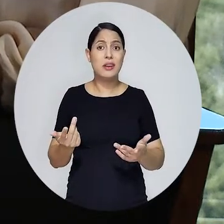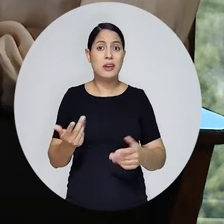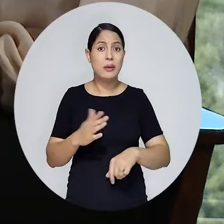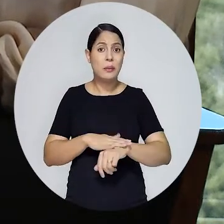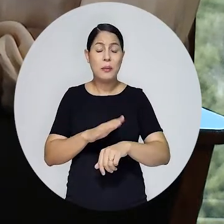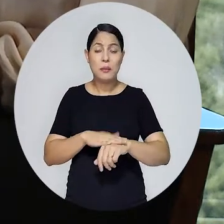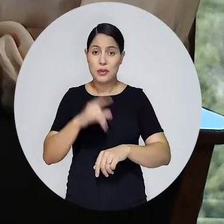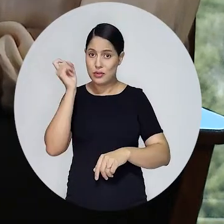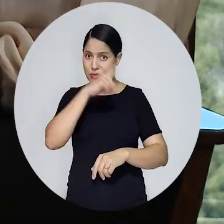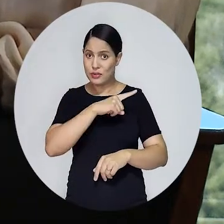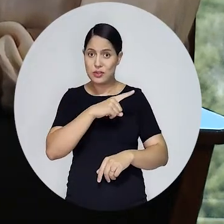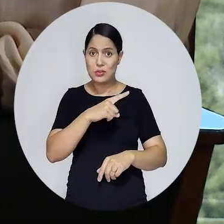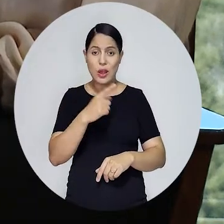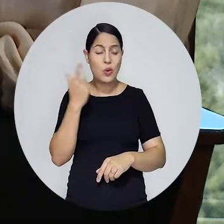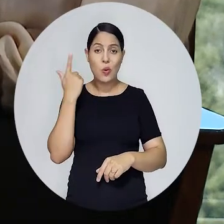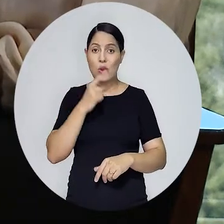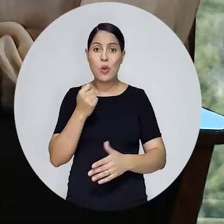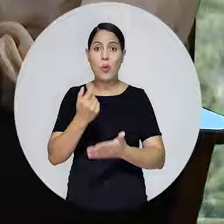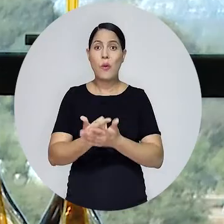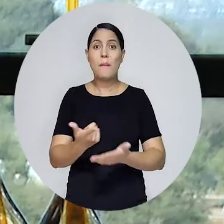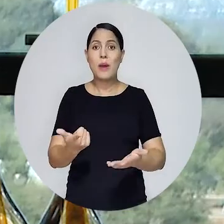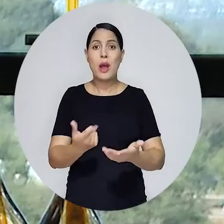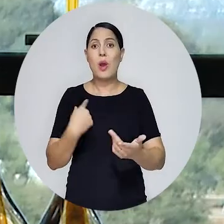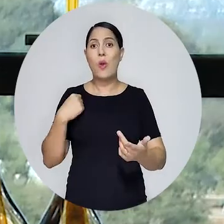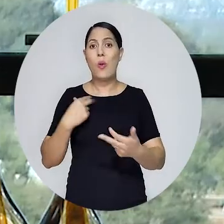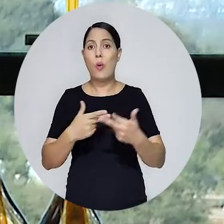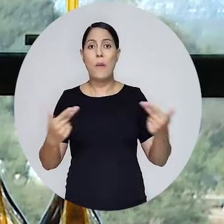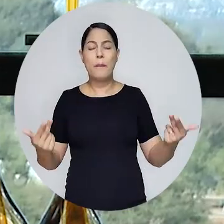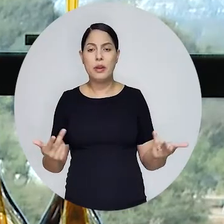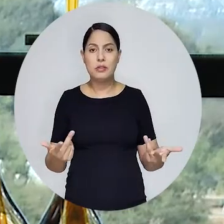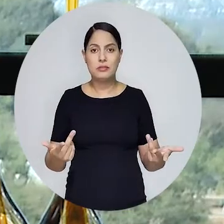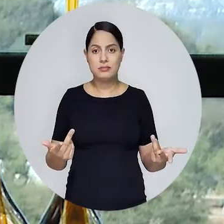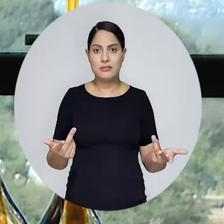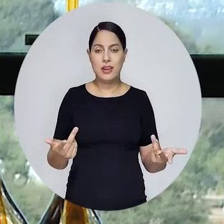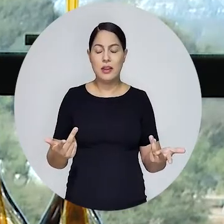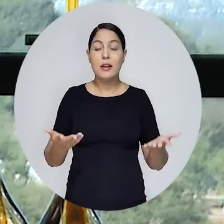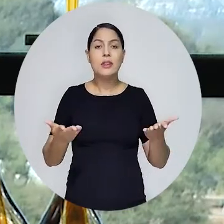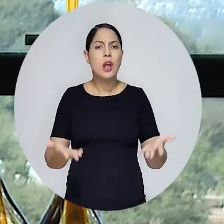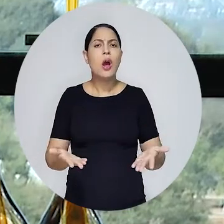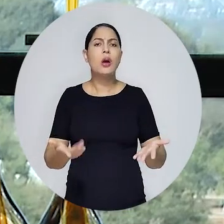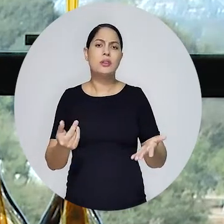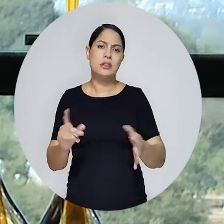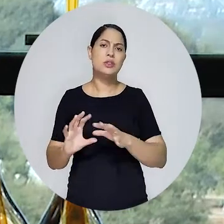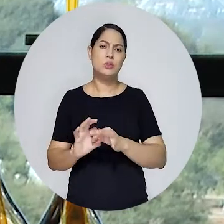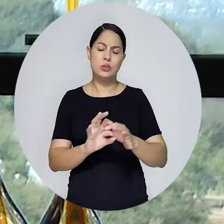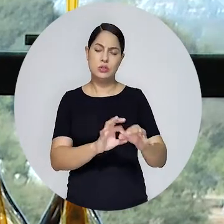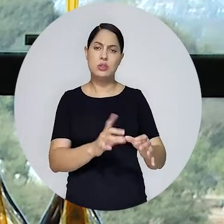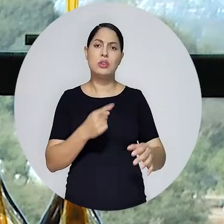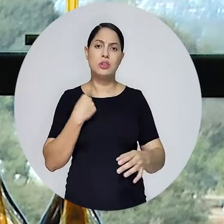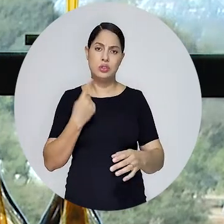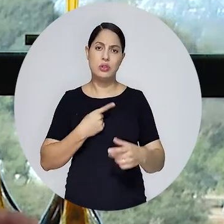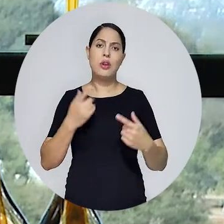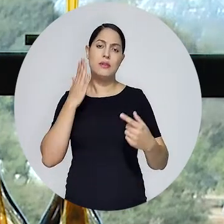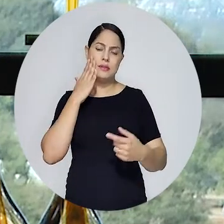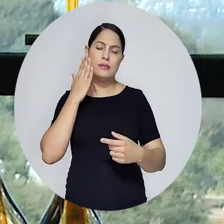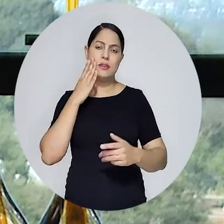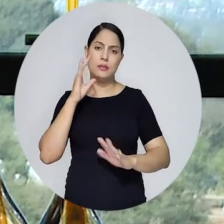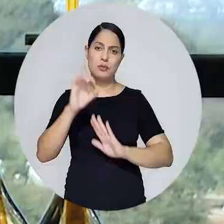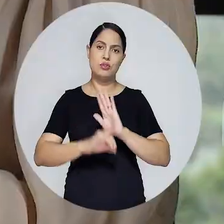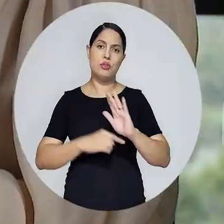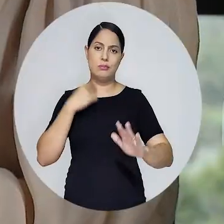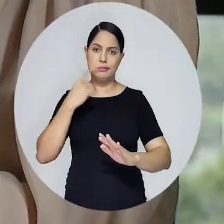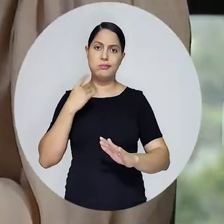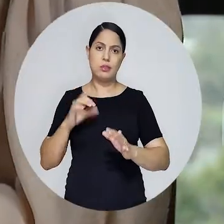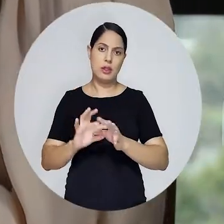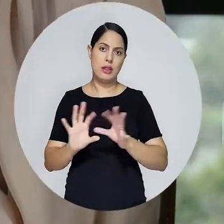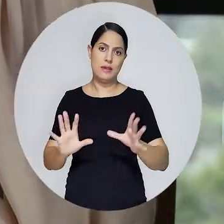naquele momento. E isso a gente reconhece muito bem e nós não temos distinção na questão econômica ou não para fazer essa representação na defesa da sua